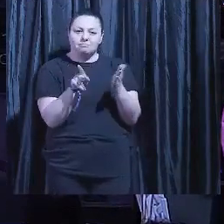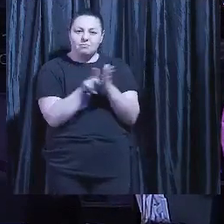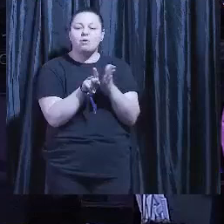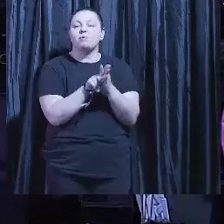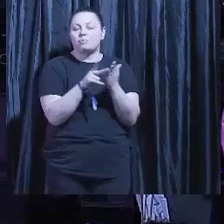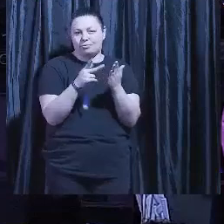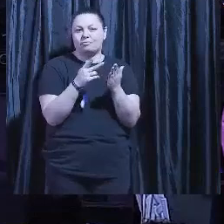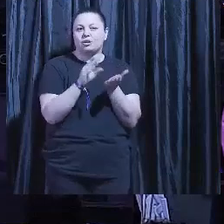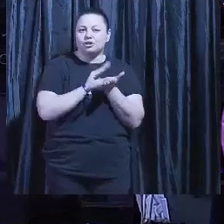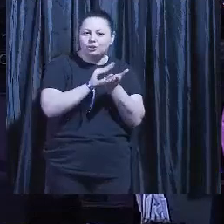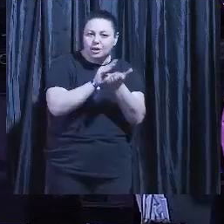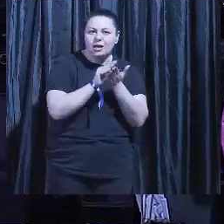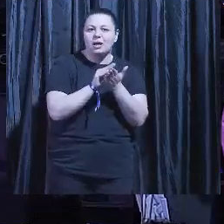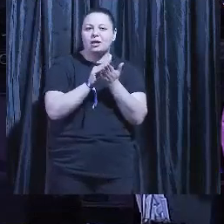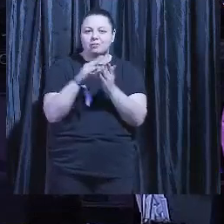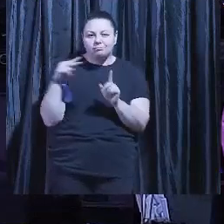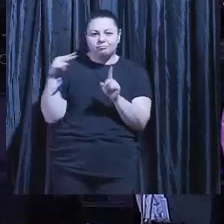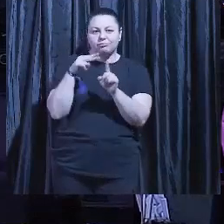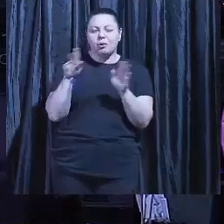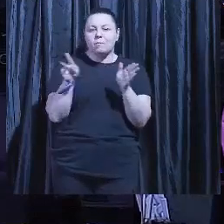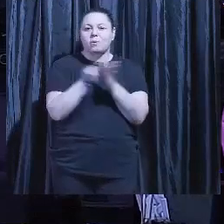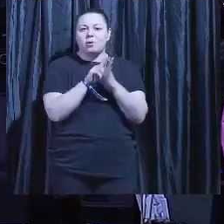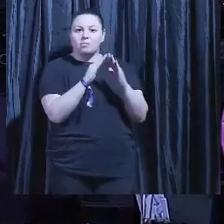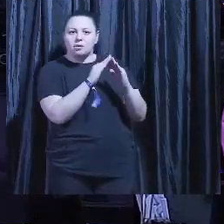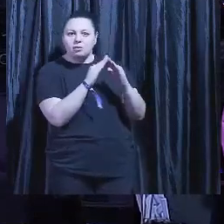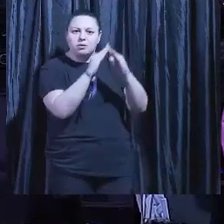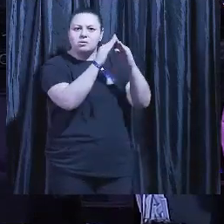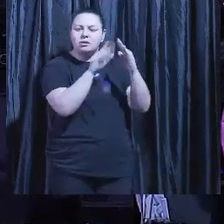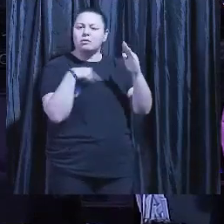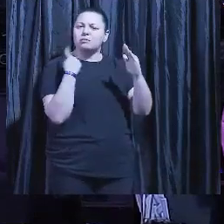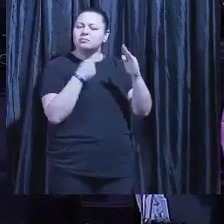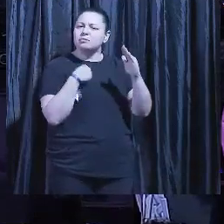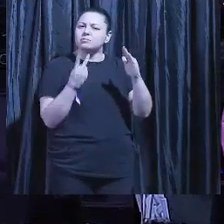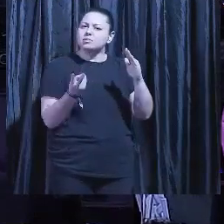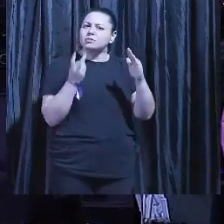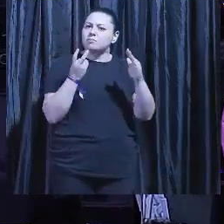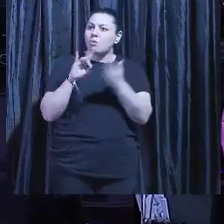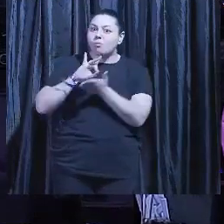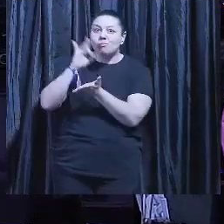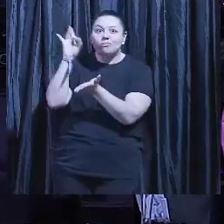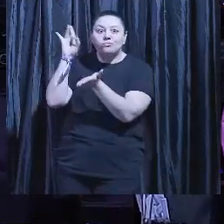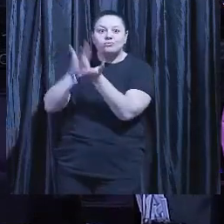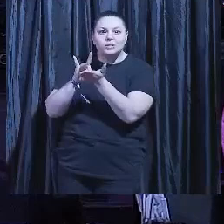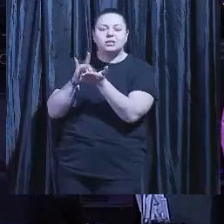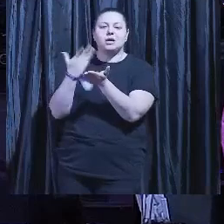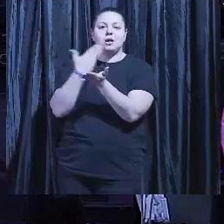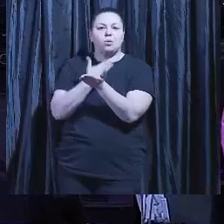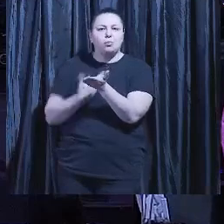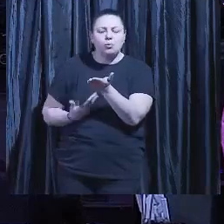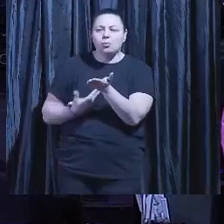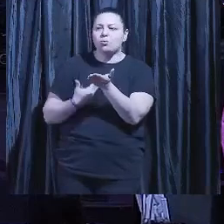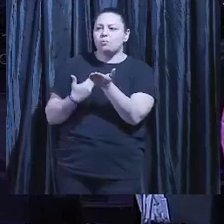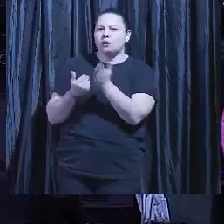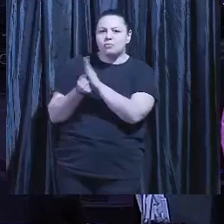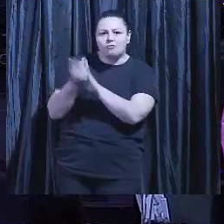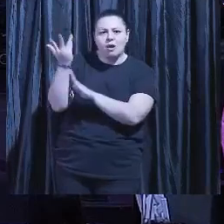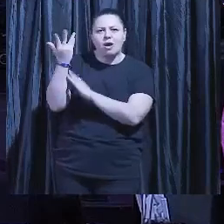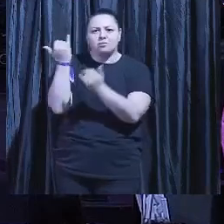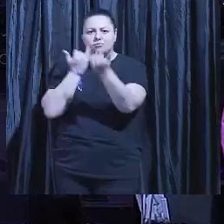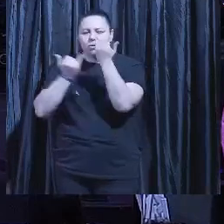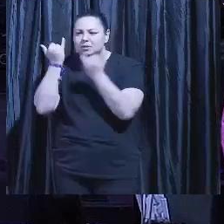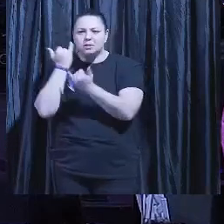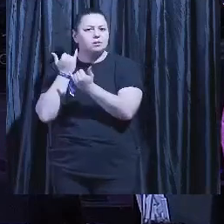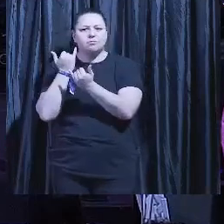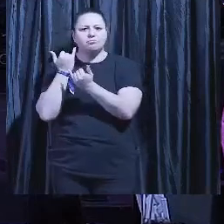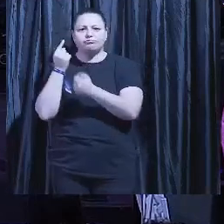da favela, a gente viu que a maioria dos dados oficiais e públicos não dava conta da nossa realidade. E na maioria